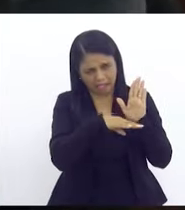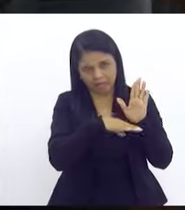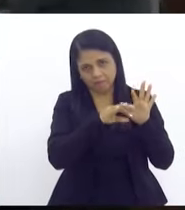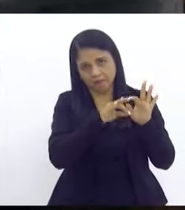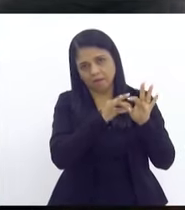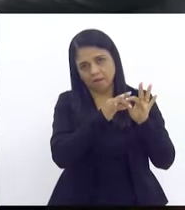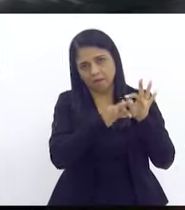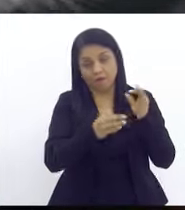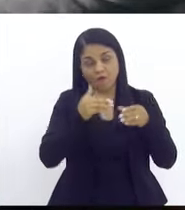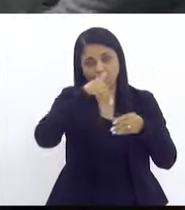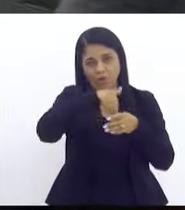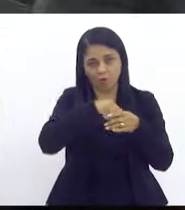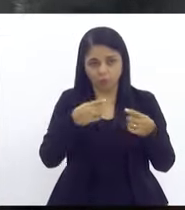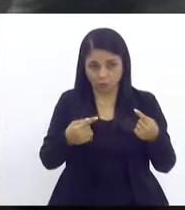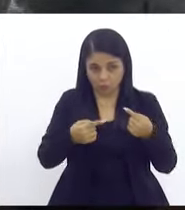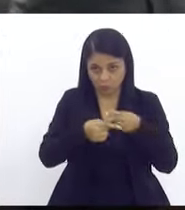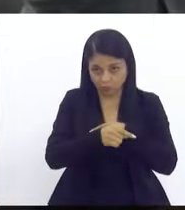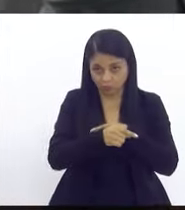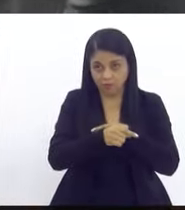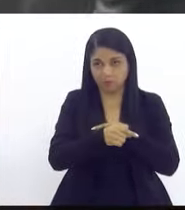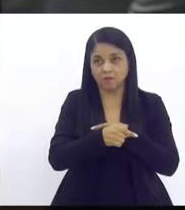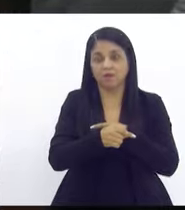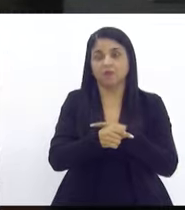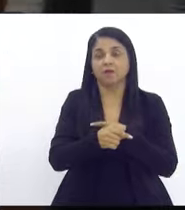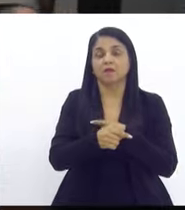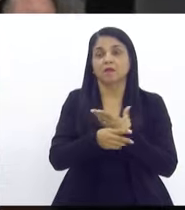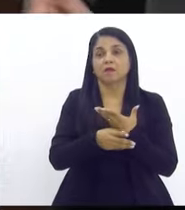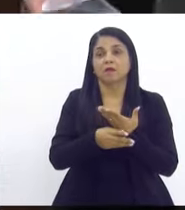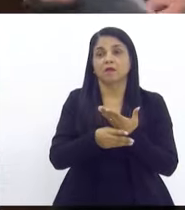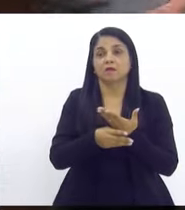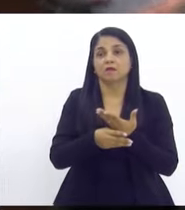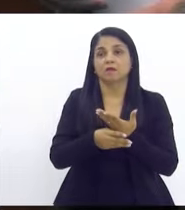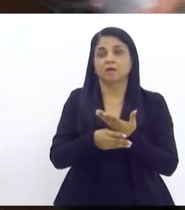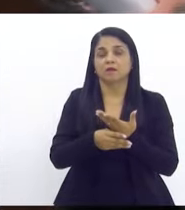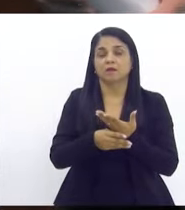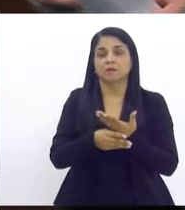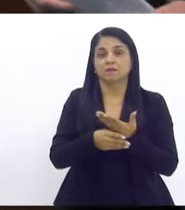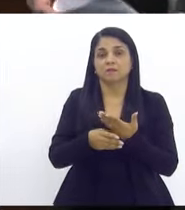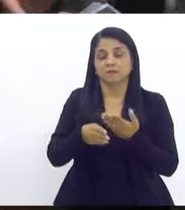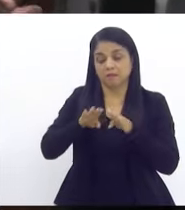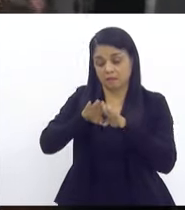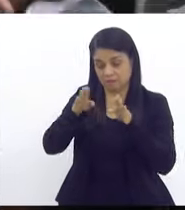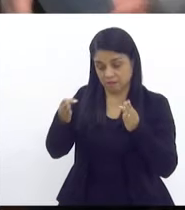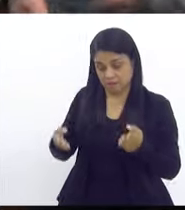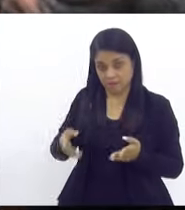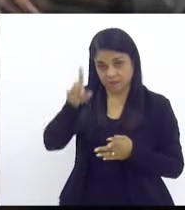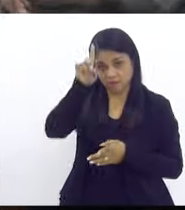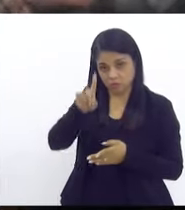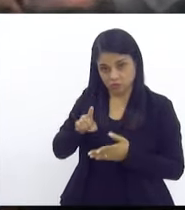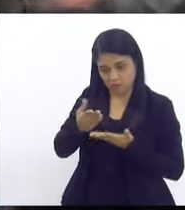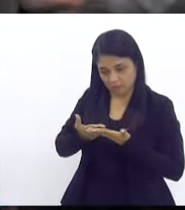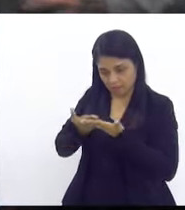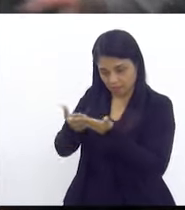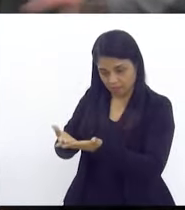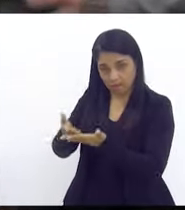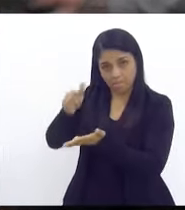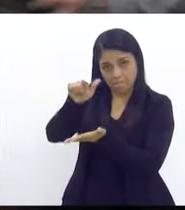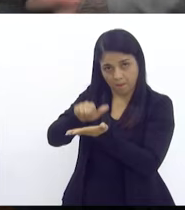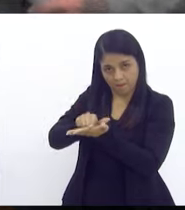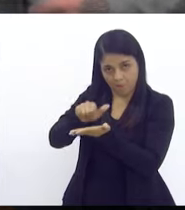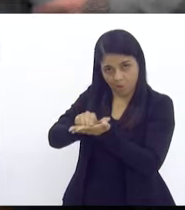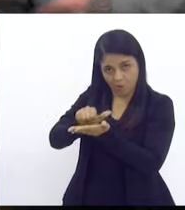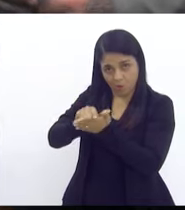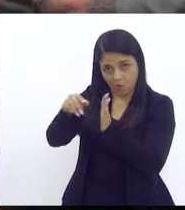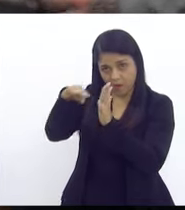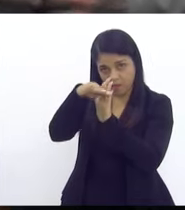consignar votos contrários, eu vou deixar aqui na mesa diretora essa lista, que